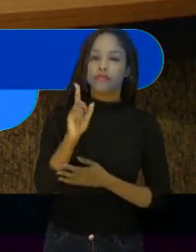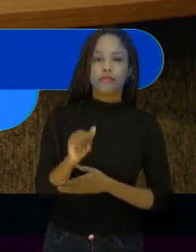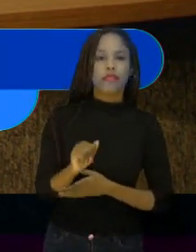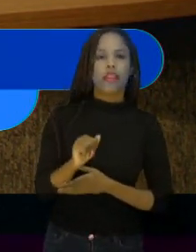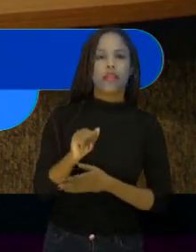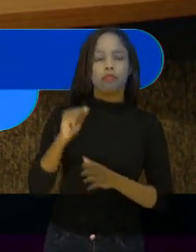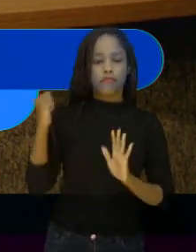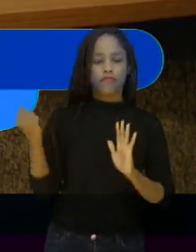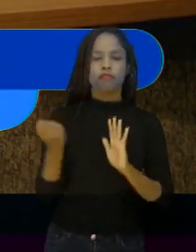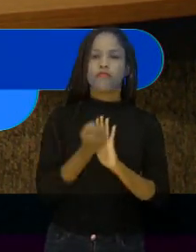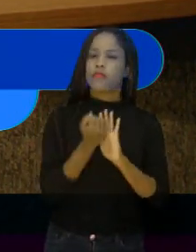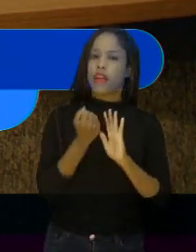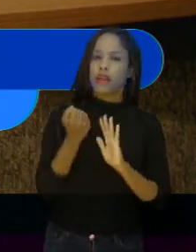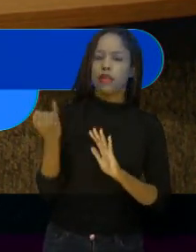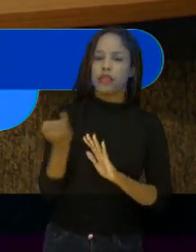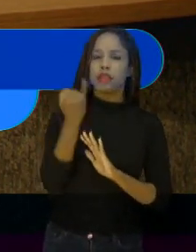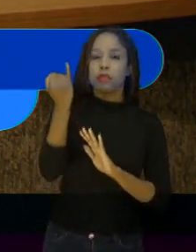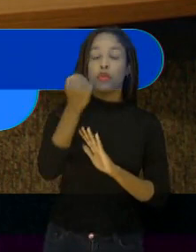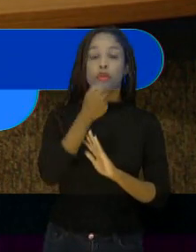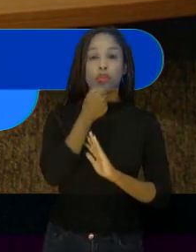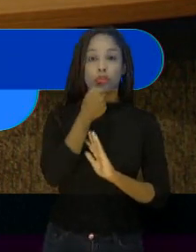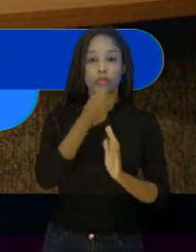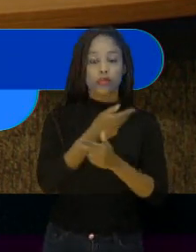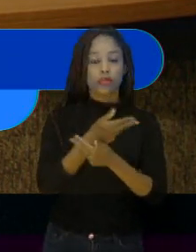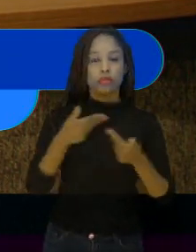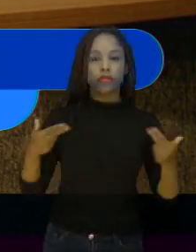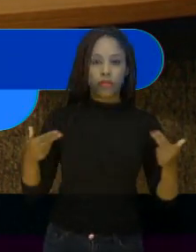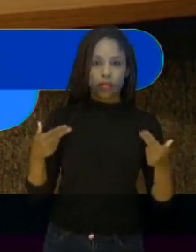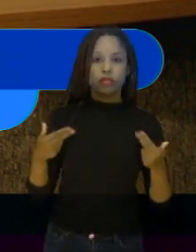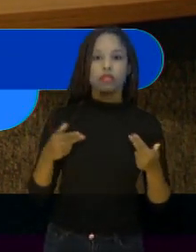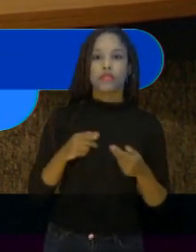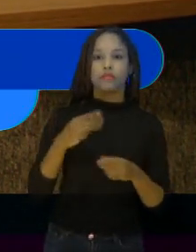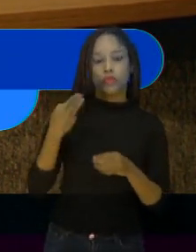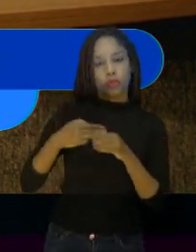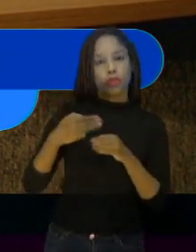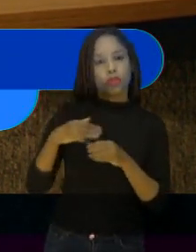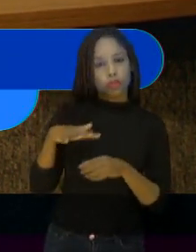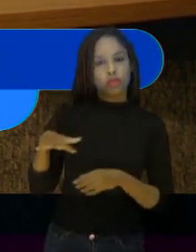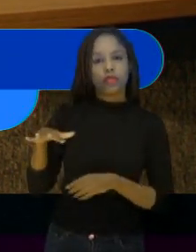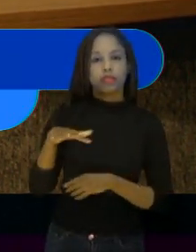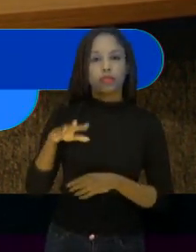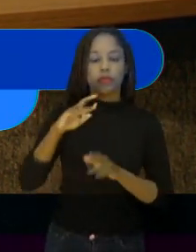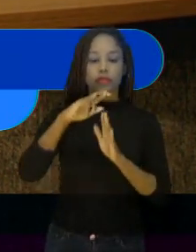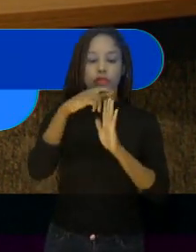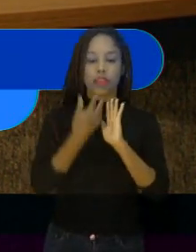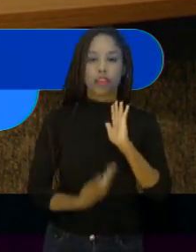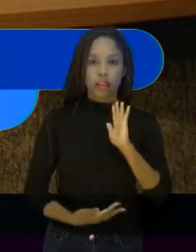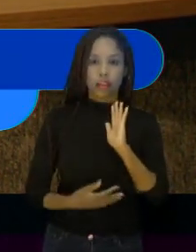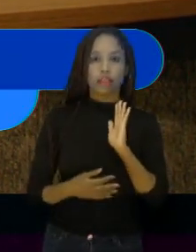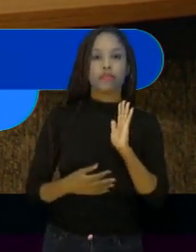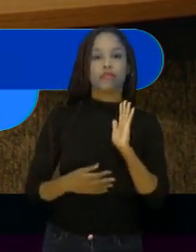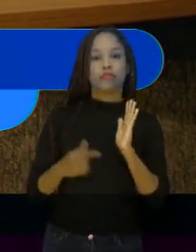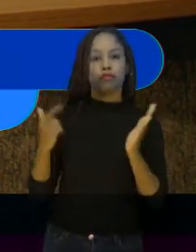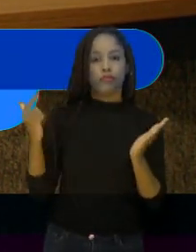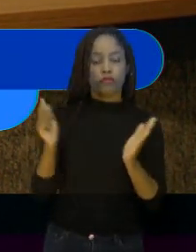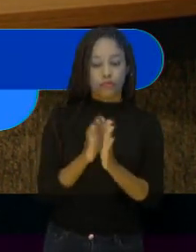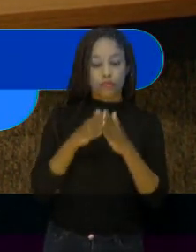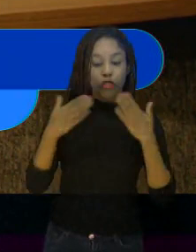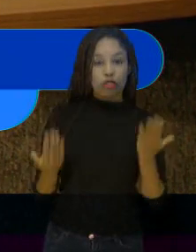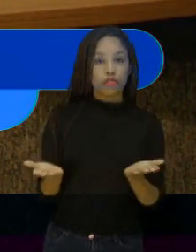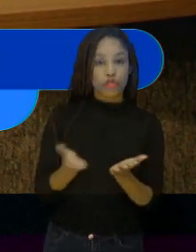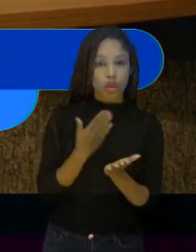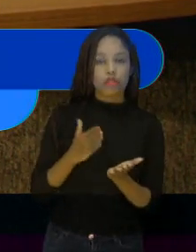baluarte do jornalismo vitoriense, redator do Jornal da Vitória há mais de 50